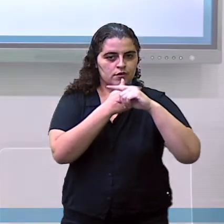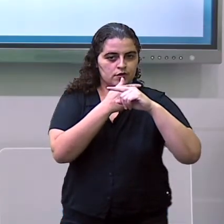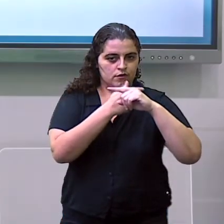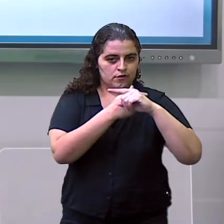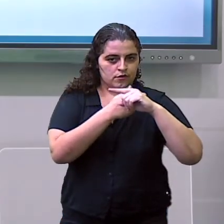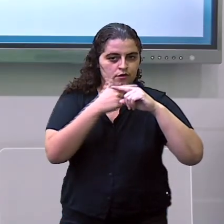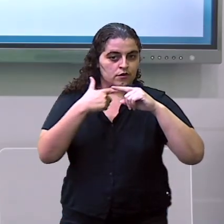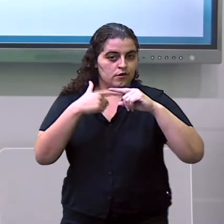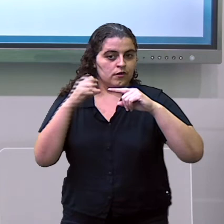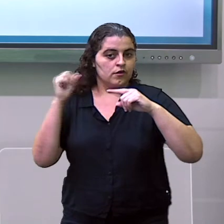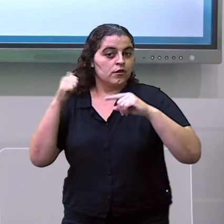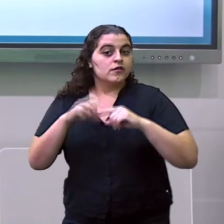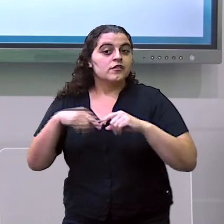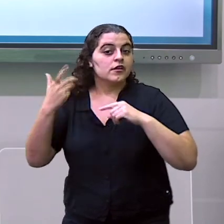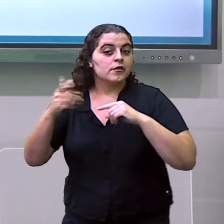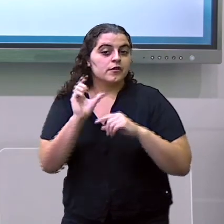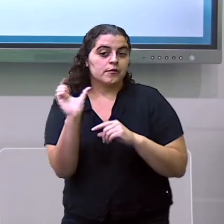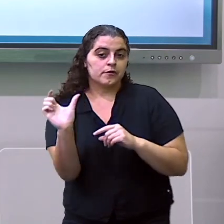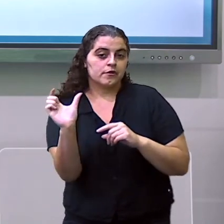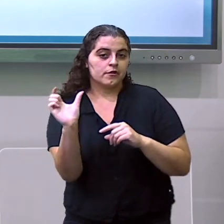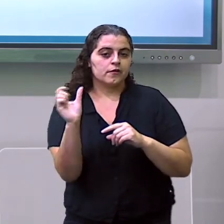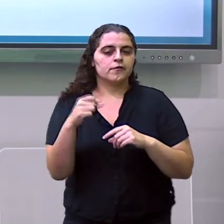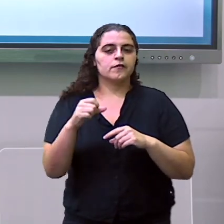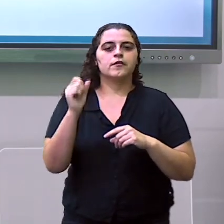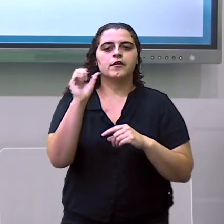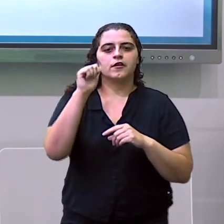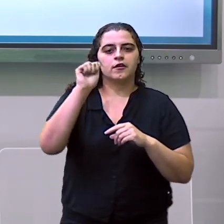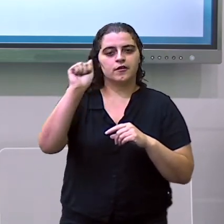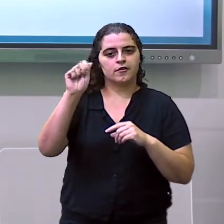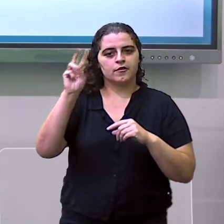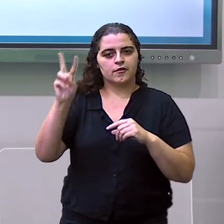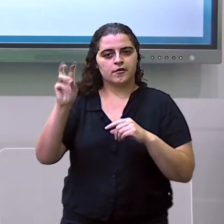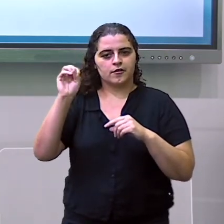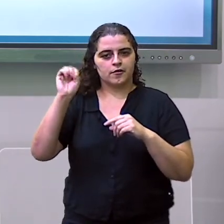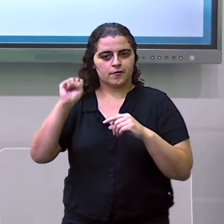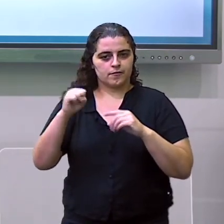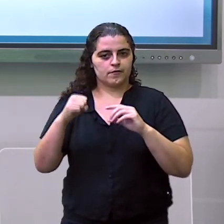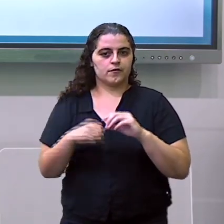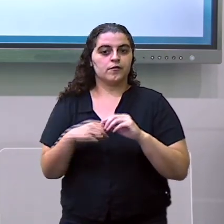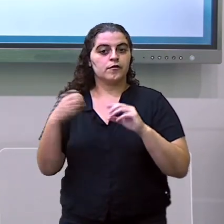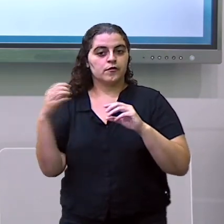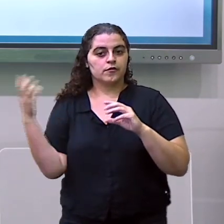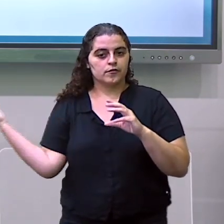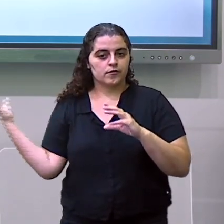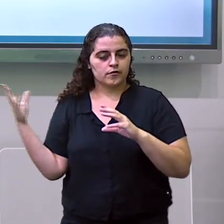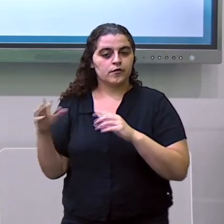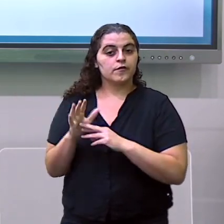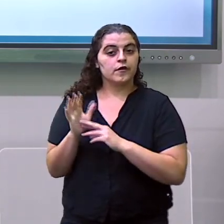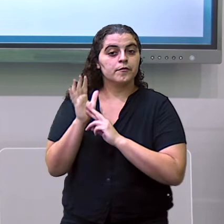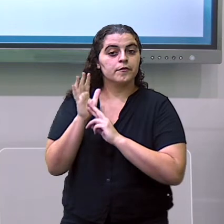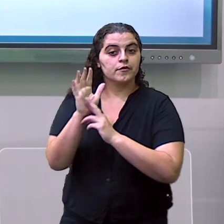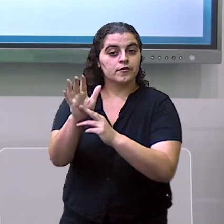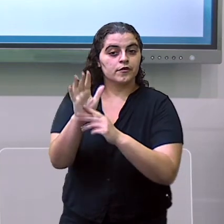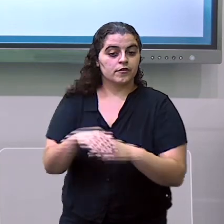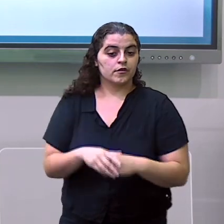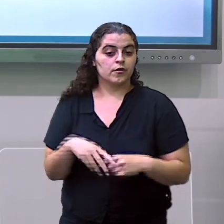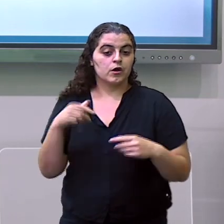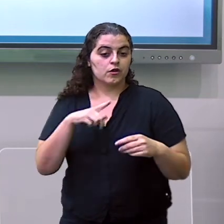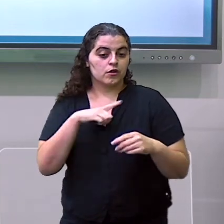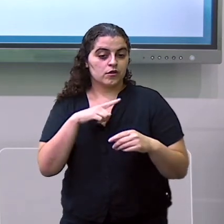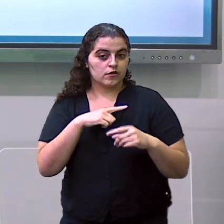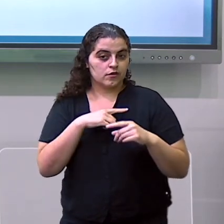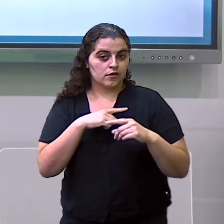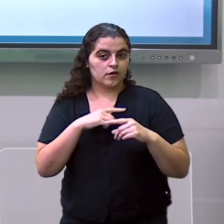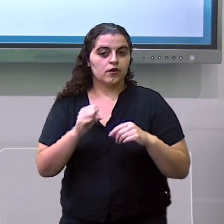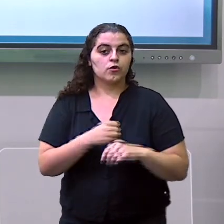12avos. Então, nós temos essa palavra aí que vai classificar quando uma fração tem um denominador